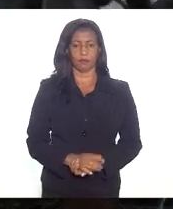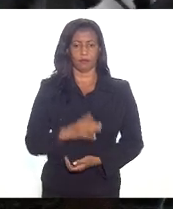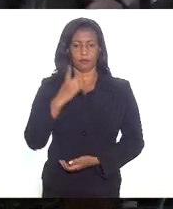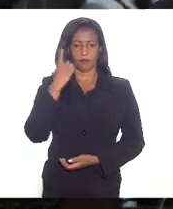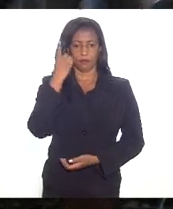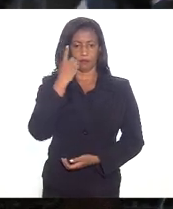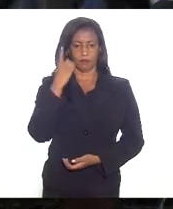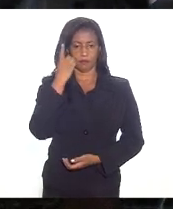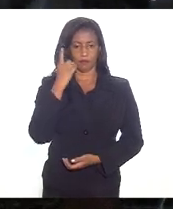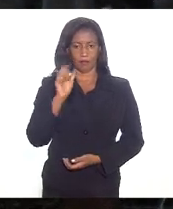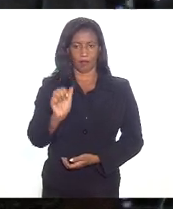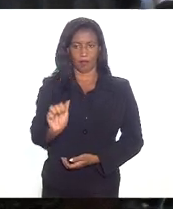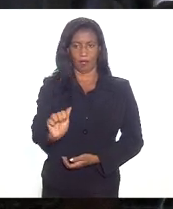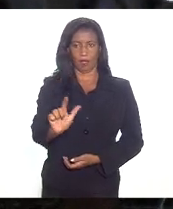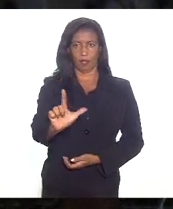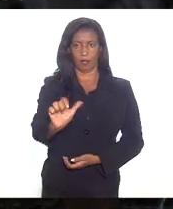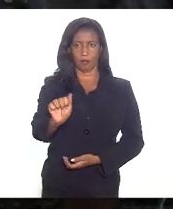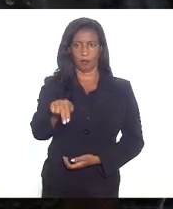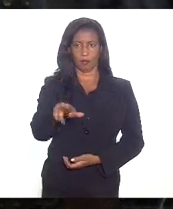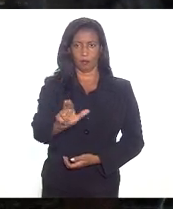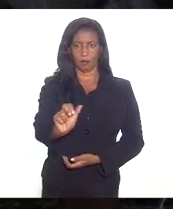Deputada Alana Passos.